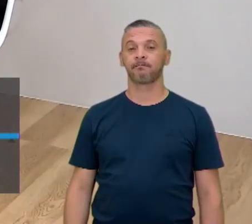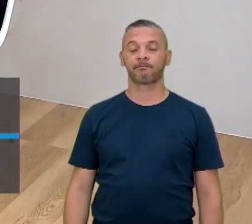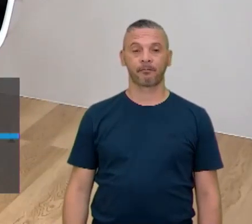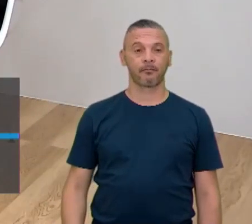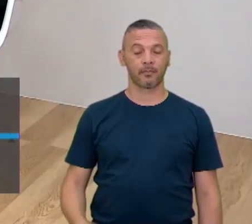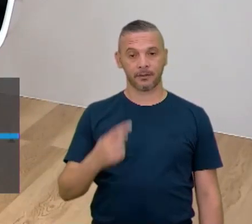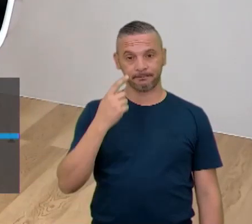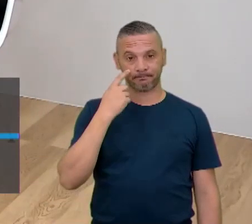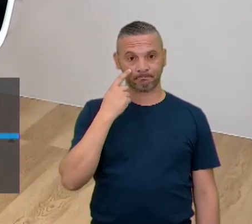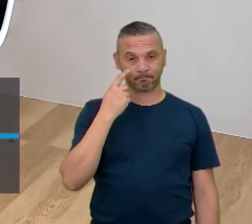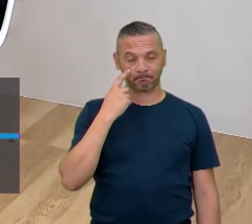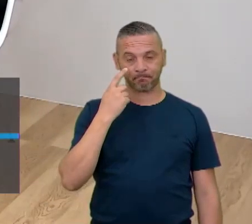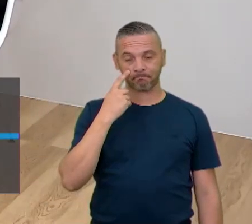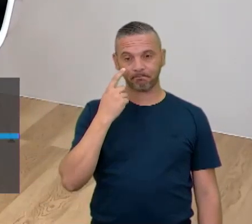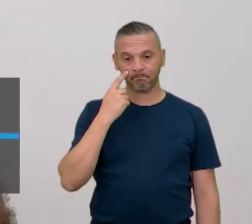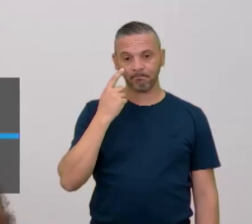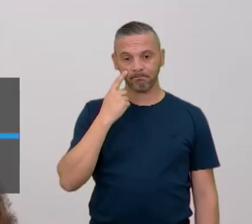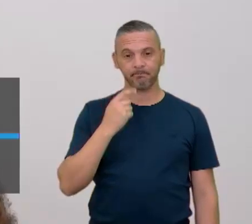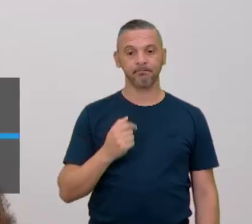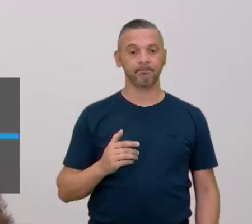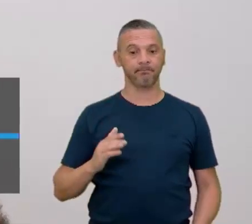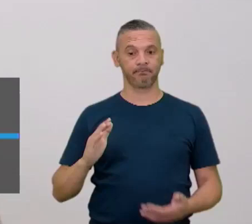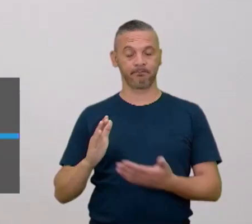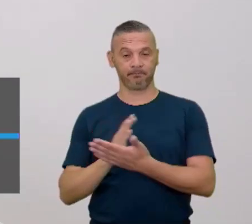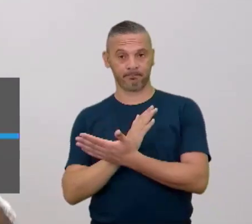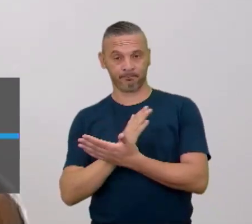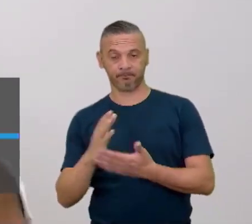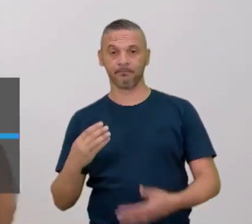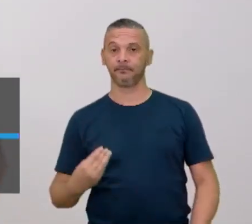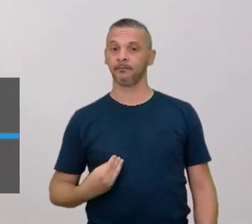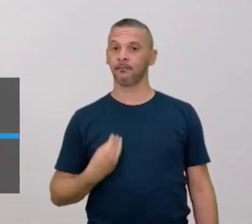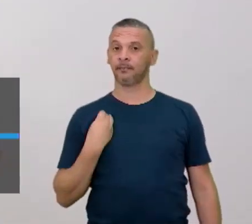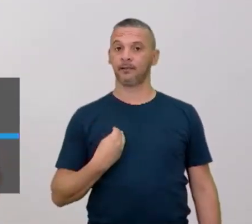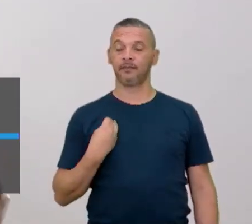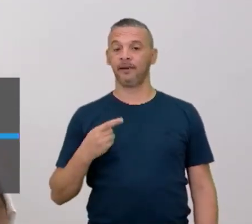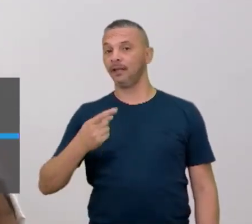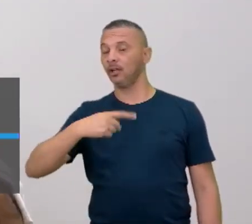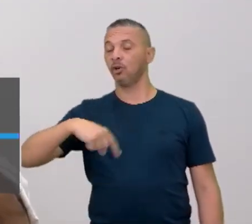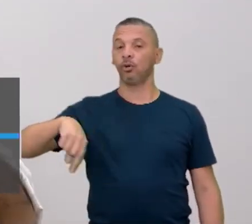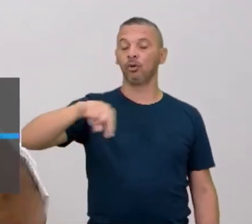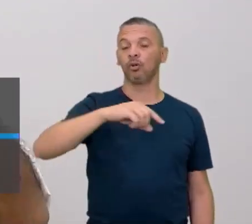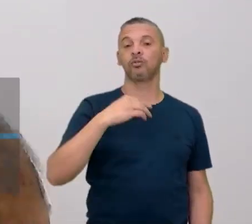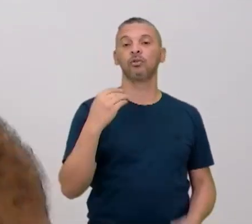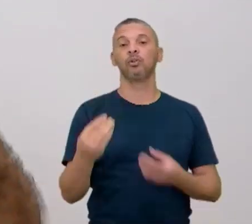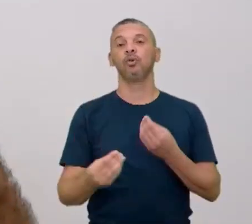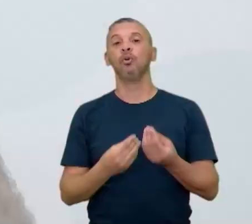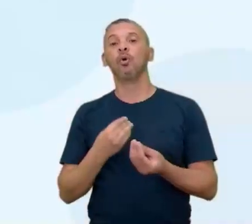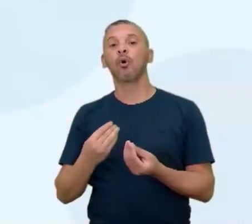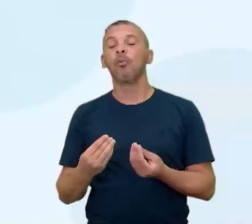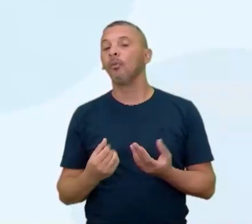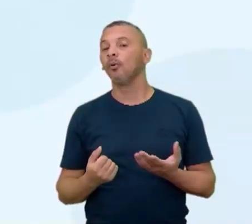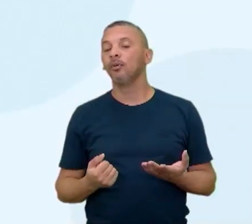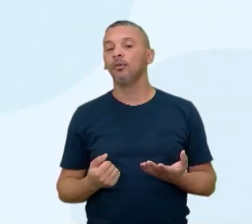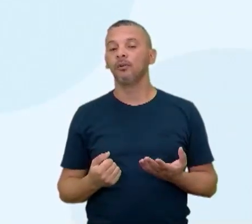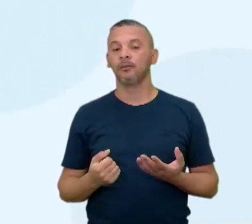Numa determinada época da vida, a gente se constitui pessoa